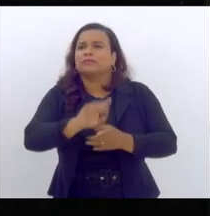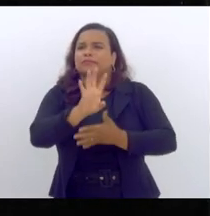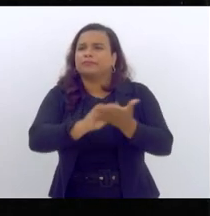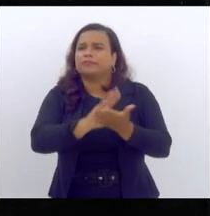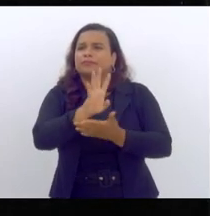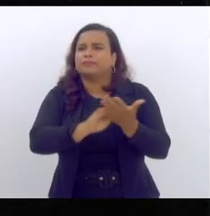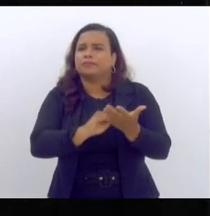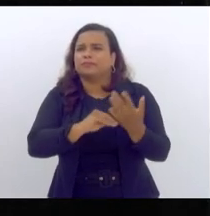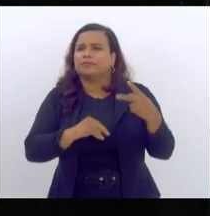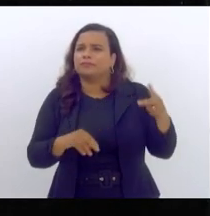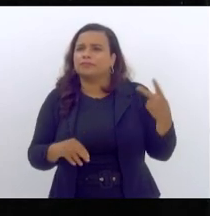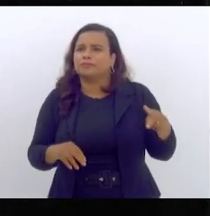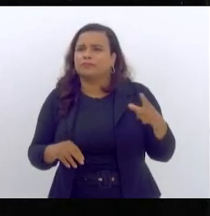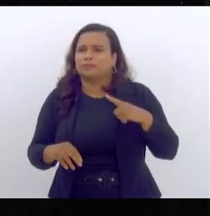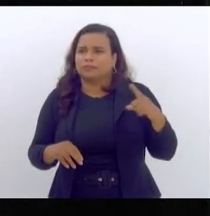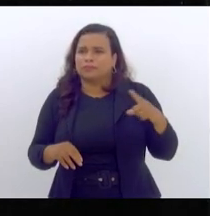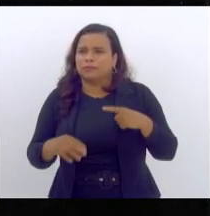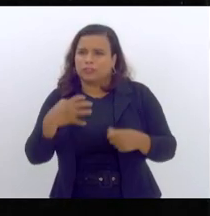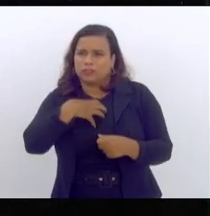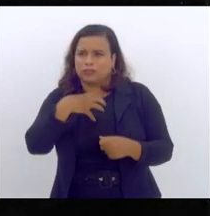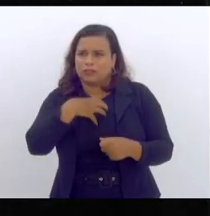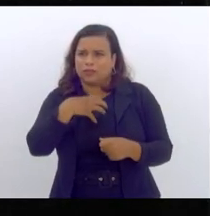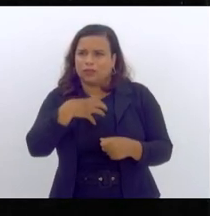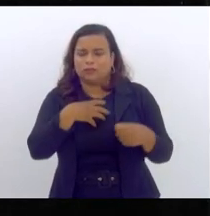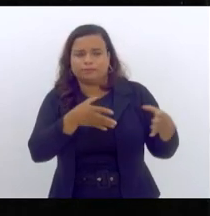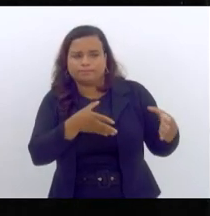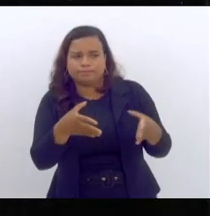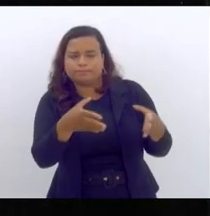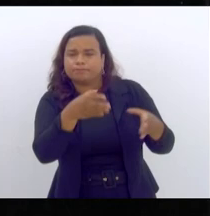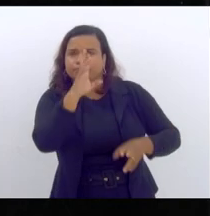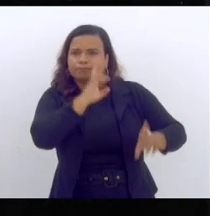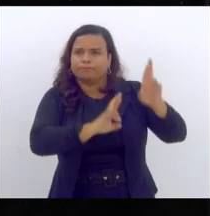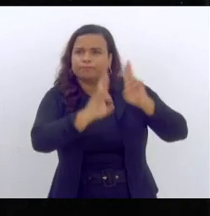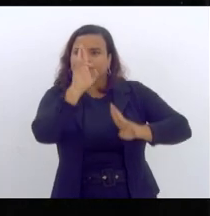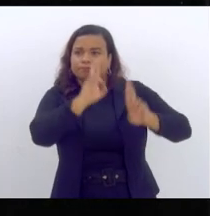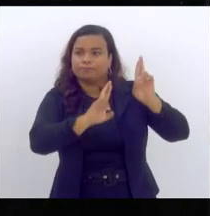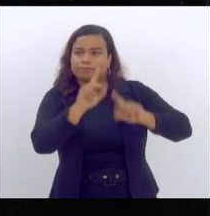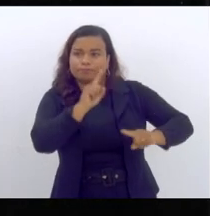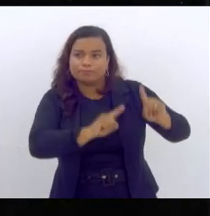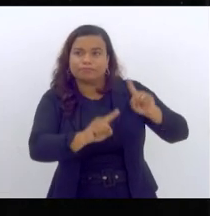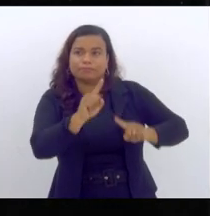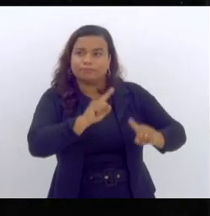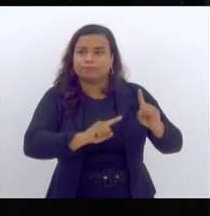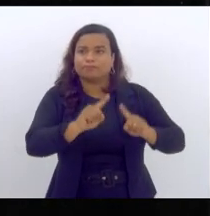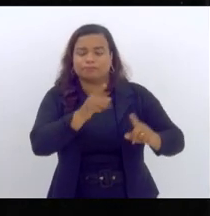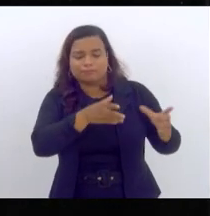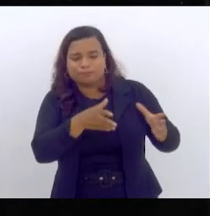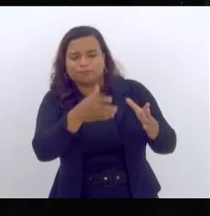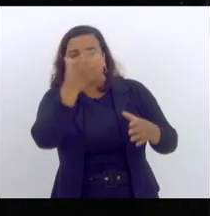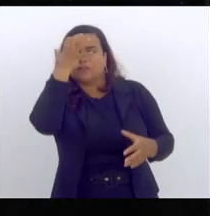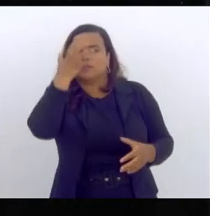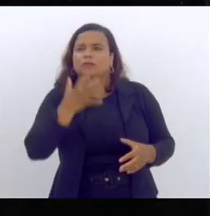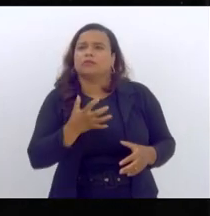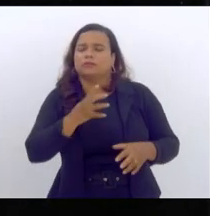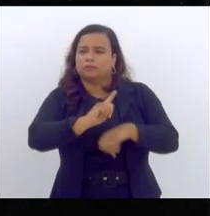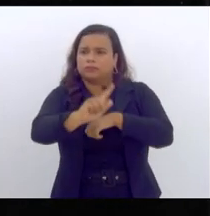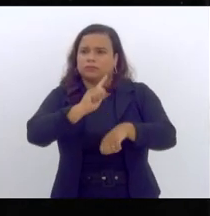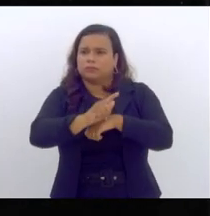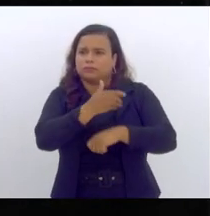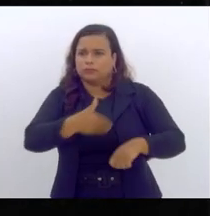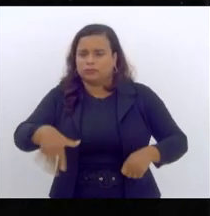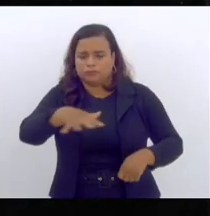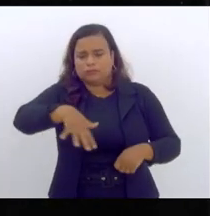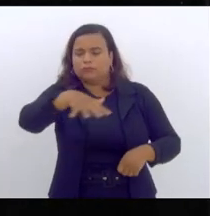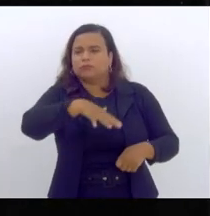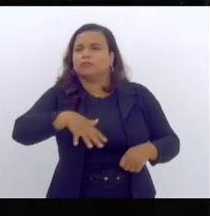nas suas na sua forma de conduzir de forma de forma tão séria A gestão pública